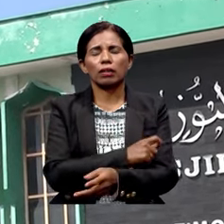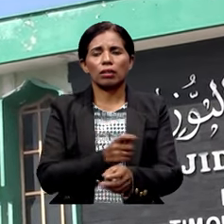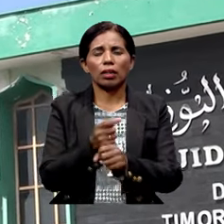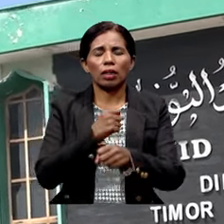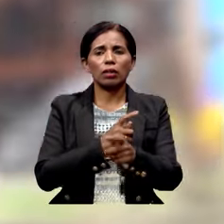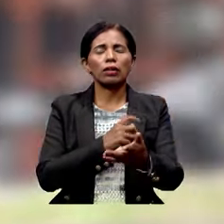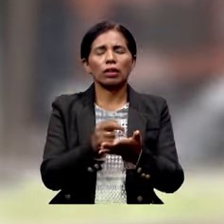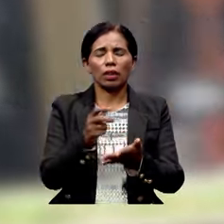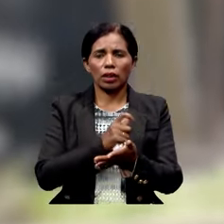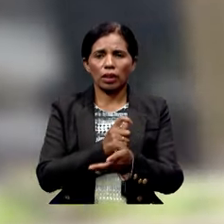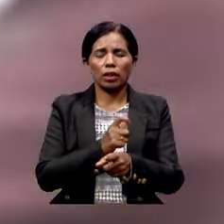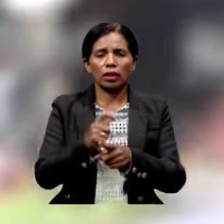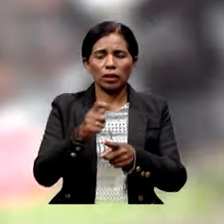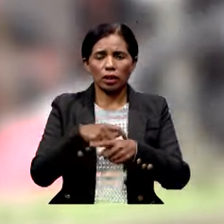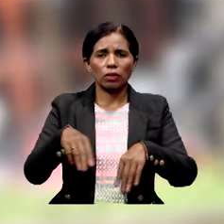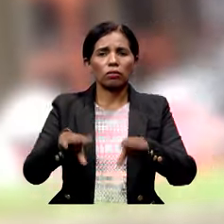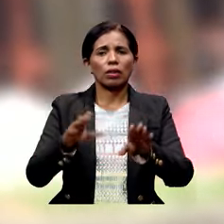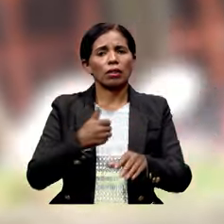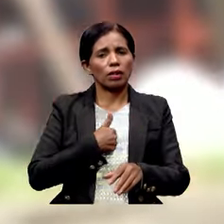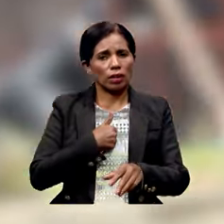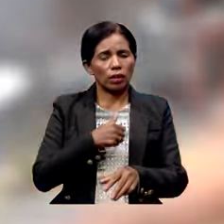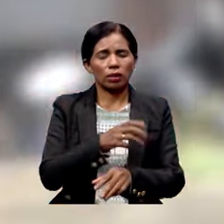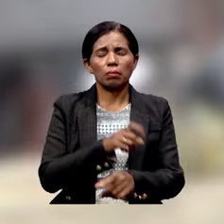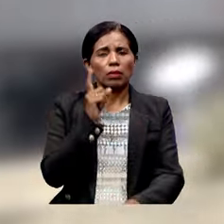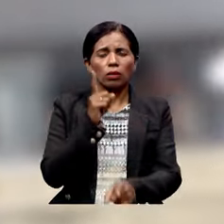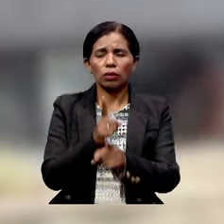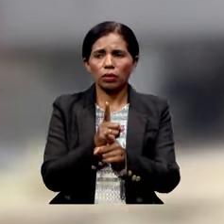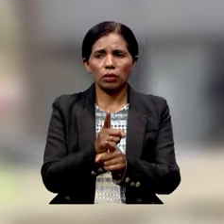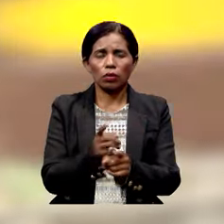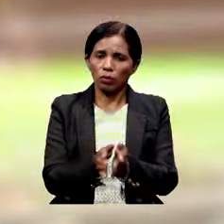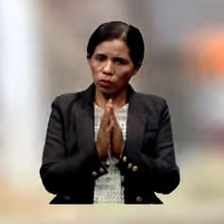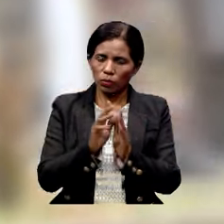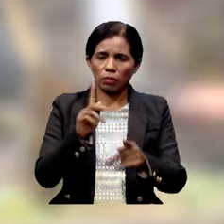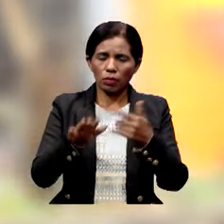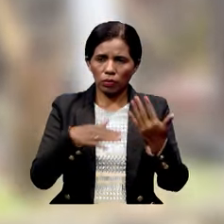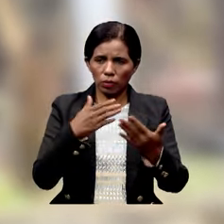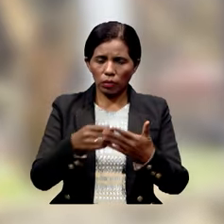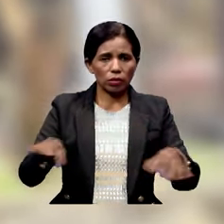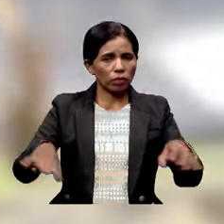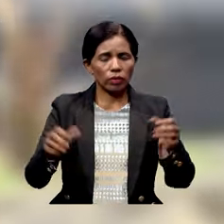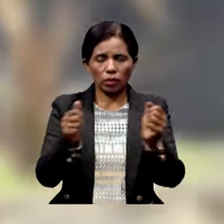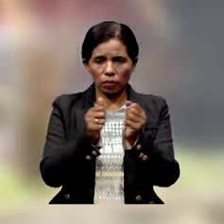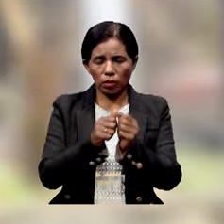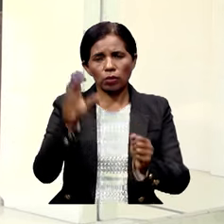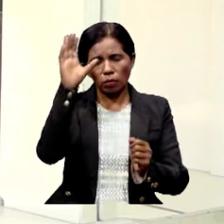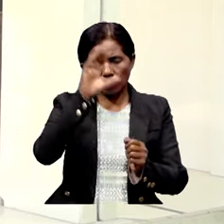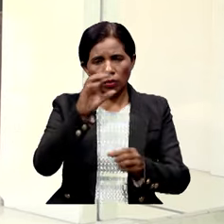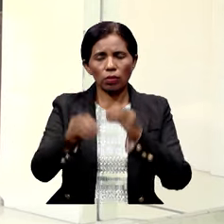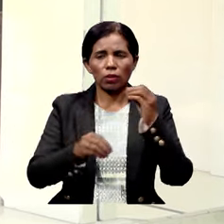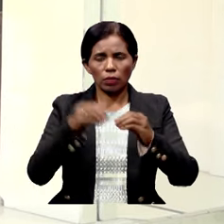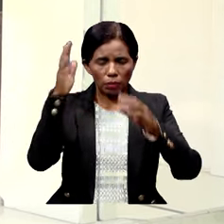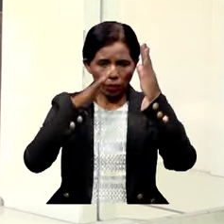prostitusion atulau tuir dalang ne be mak klos no uso mo sa entidade soto ato serviço a motuk ho dibuka solusyon ba kestaun